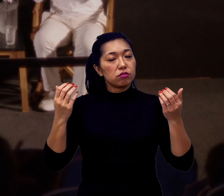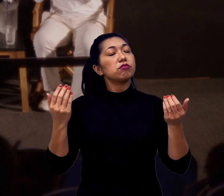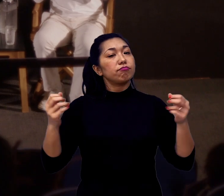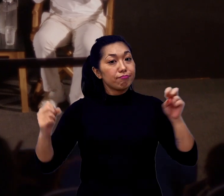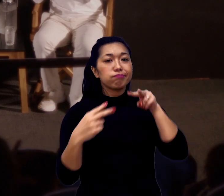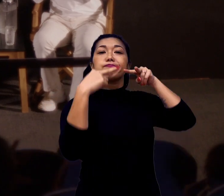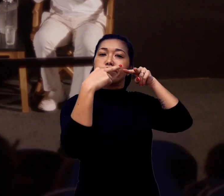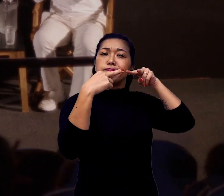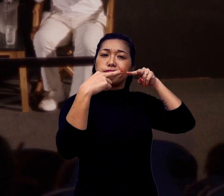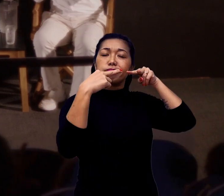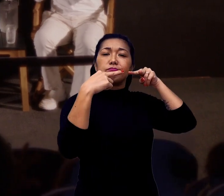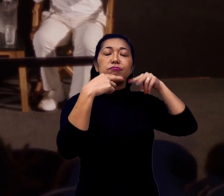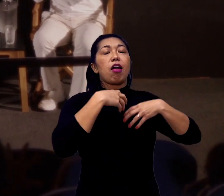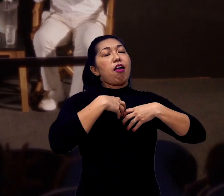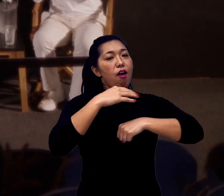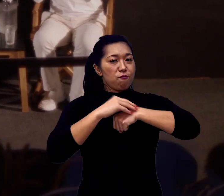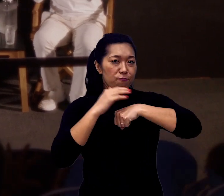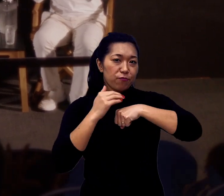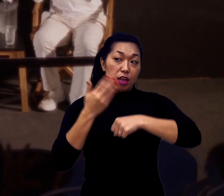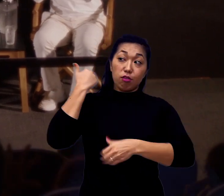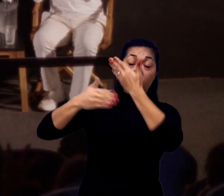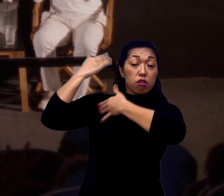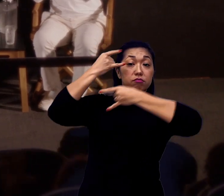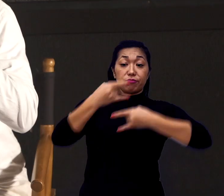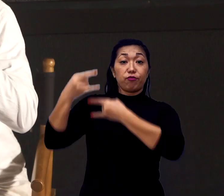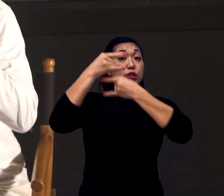os afetos, né? Que virtualmente a gente construiu.